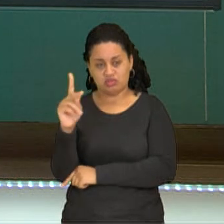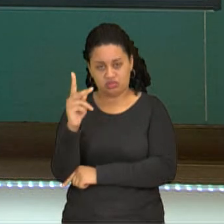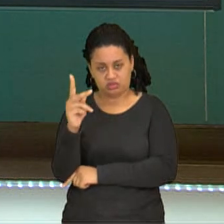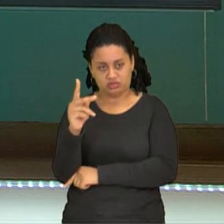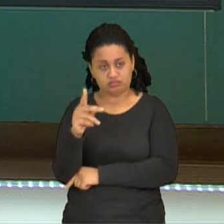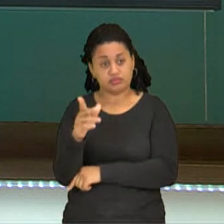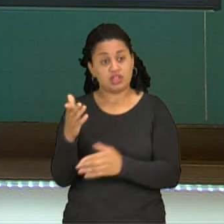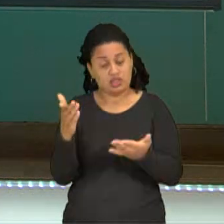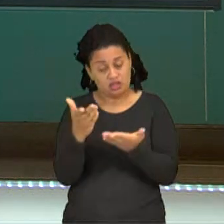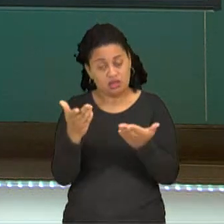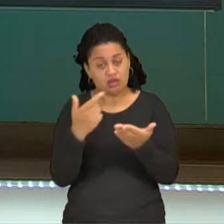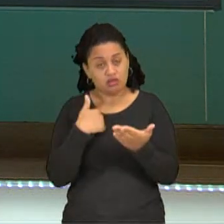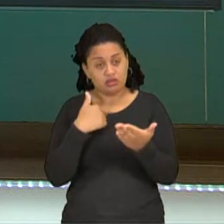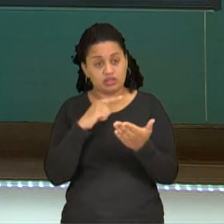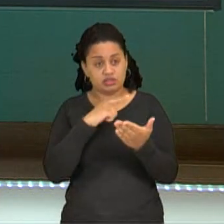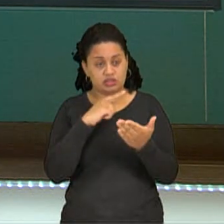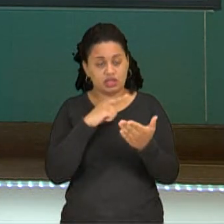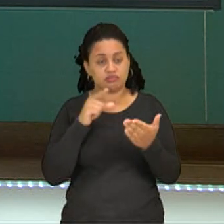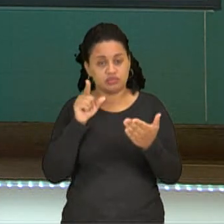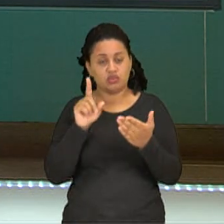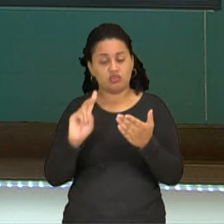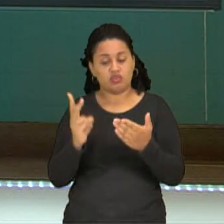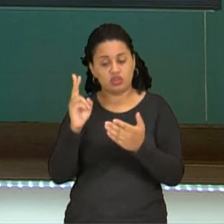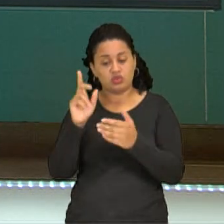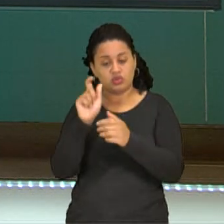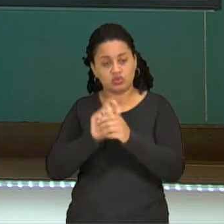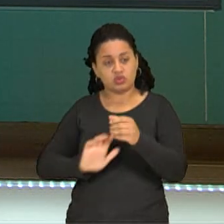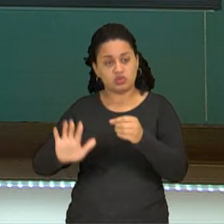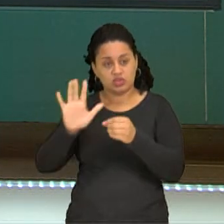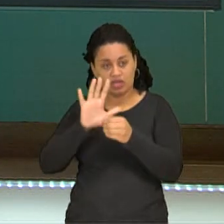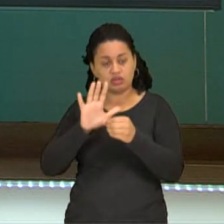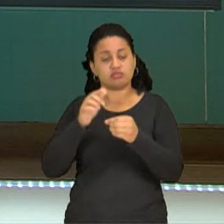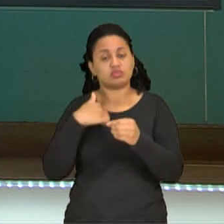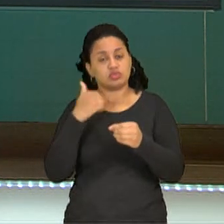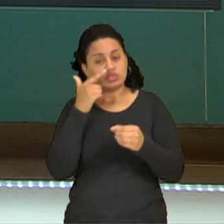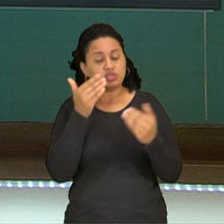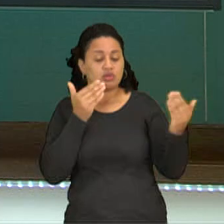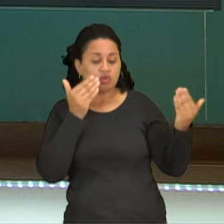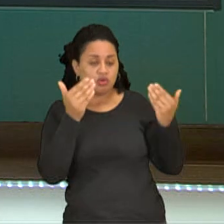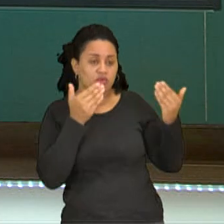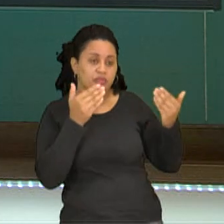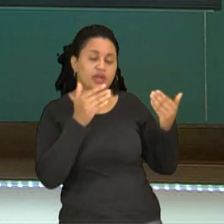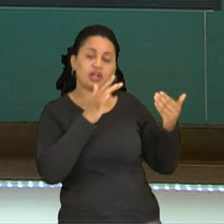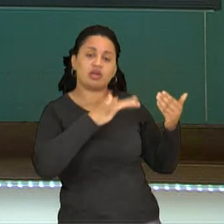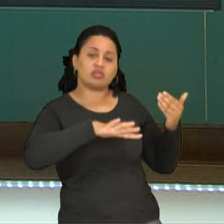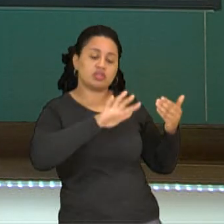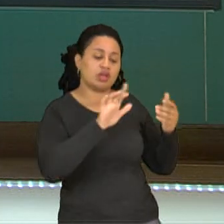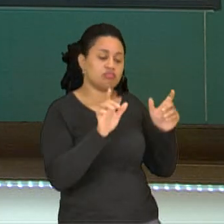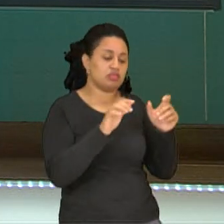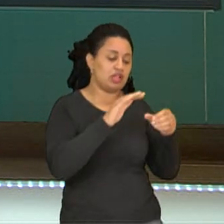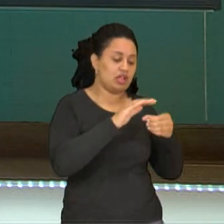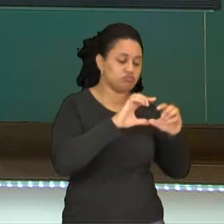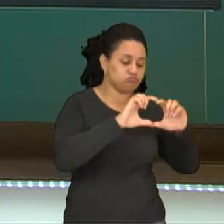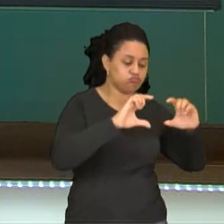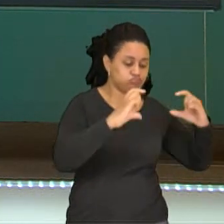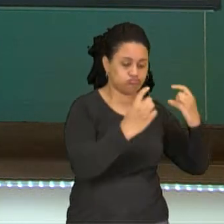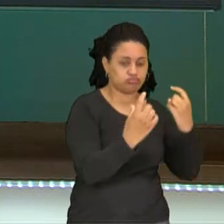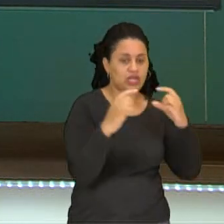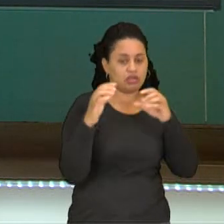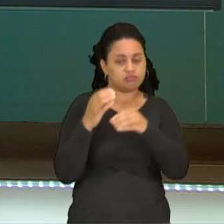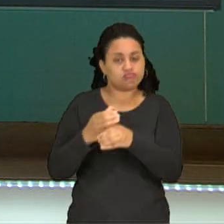Tranquilo? Agora nós temos esta área total e vamos comparar com a área total da outra lata que a gente